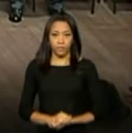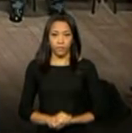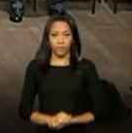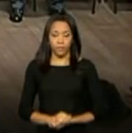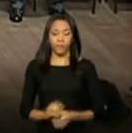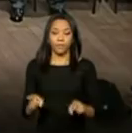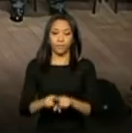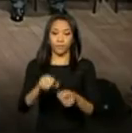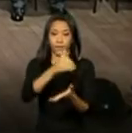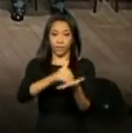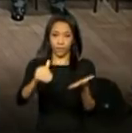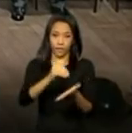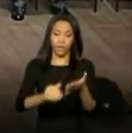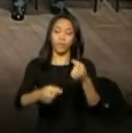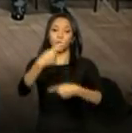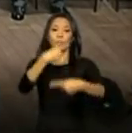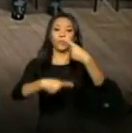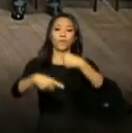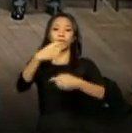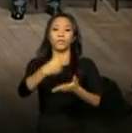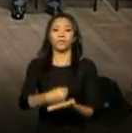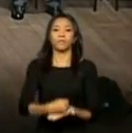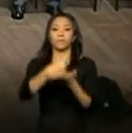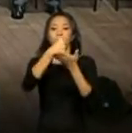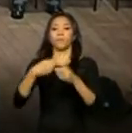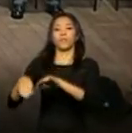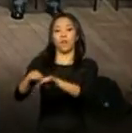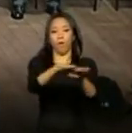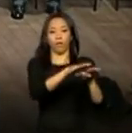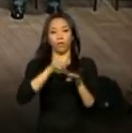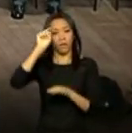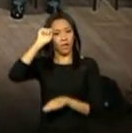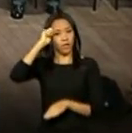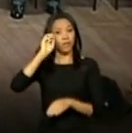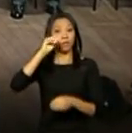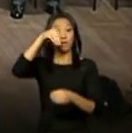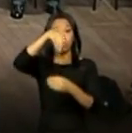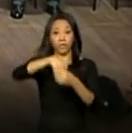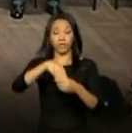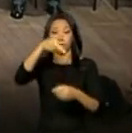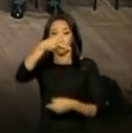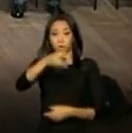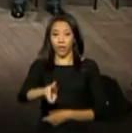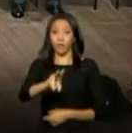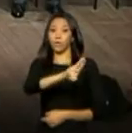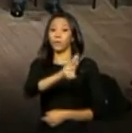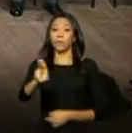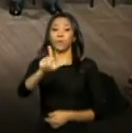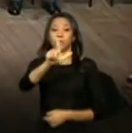Da Secretaria de Políticas de Promoção da Igualdade Racial da Presidência da República, Nilma Lino Gomes.